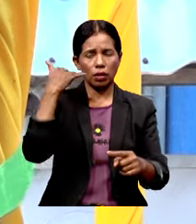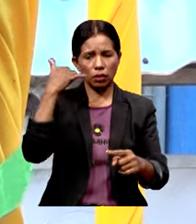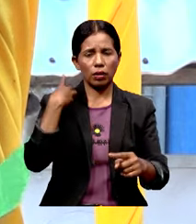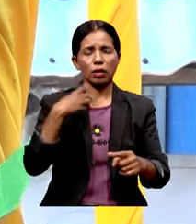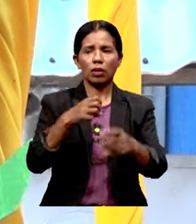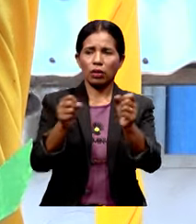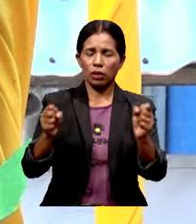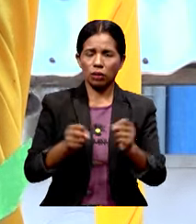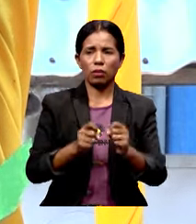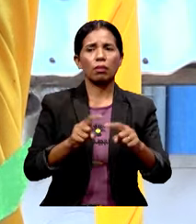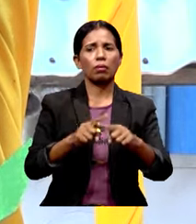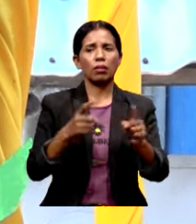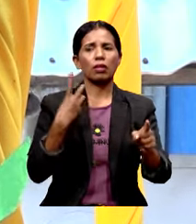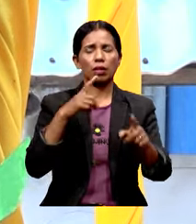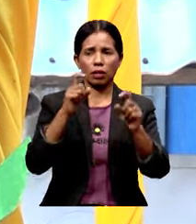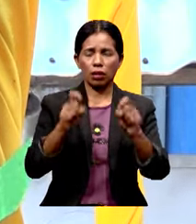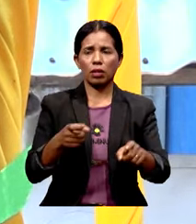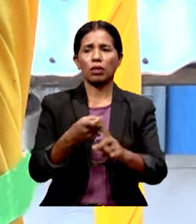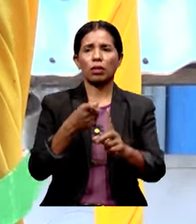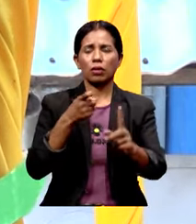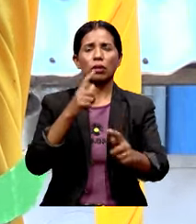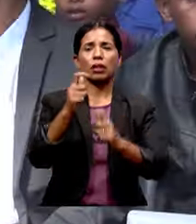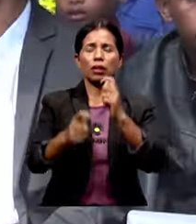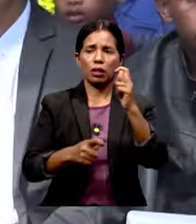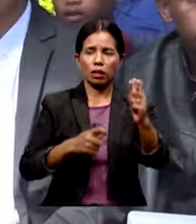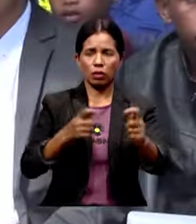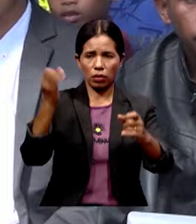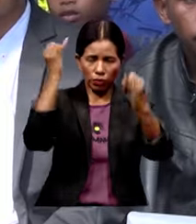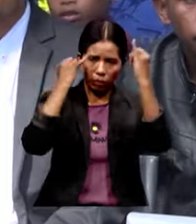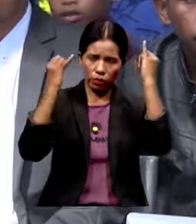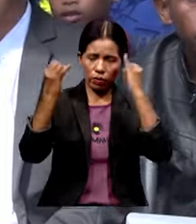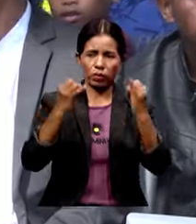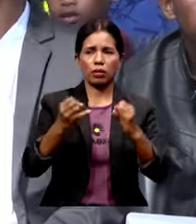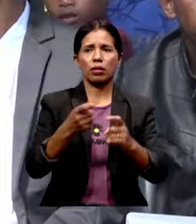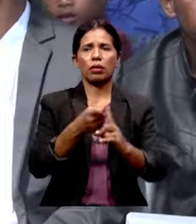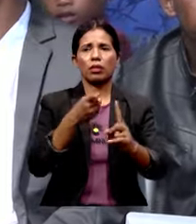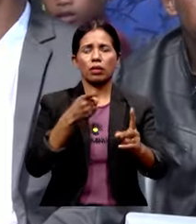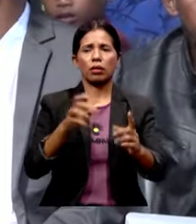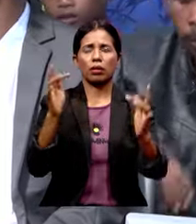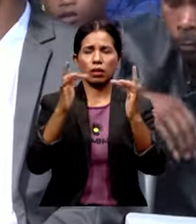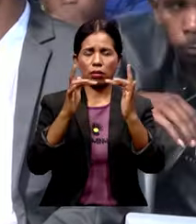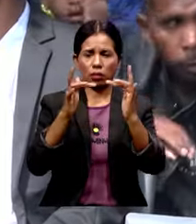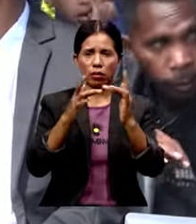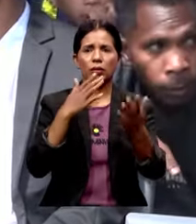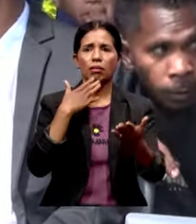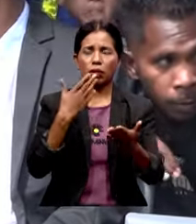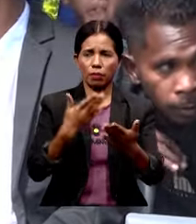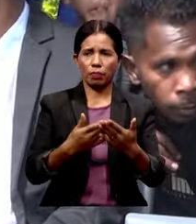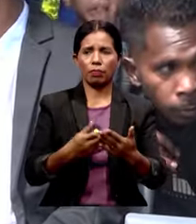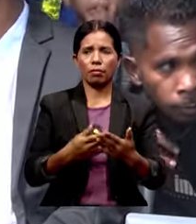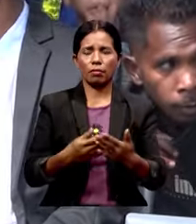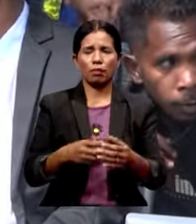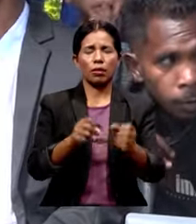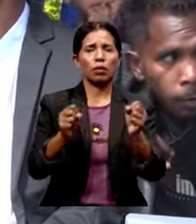nisuku, vai be tem que liumos usi informação ou liusi internet ne beia. Suku